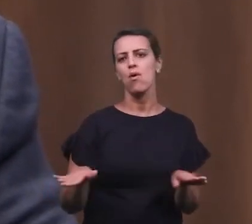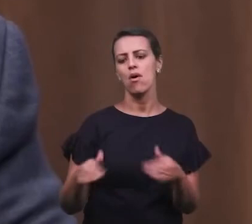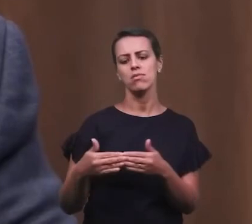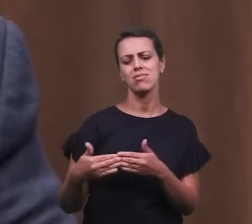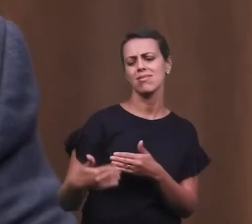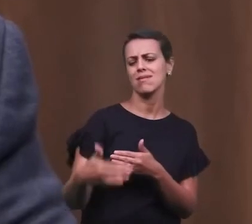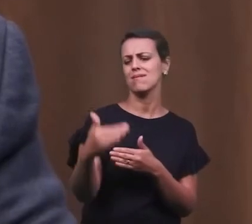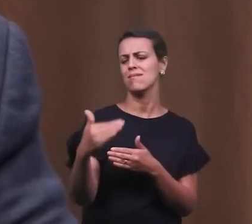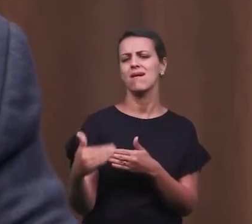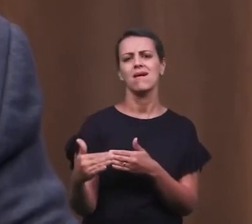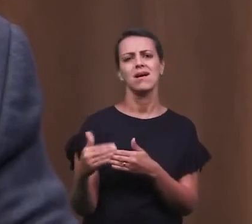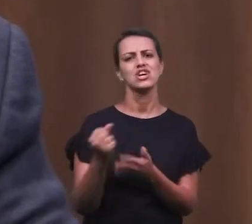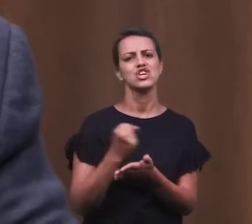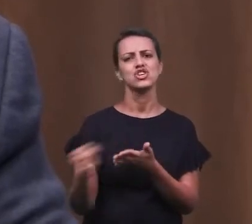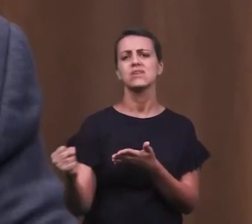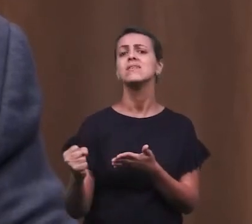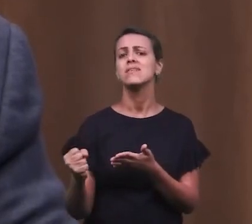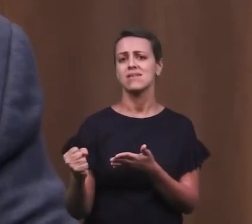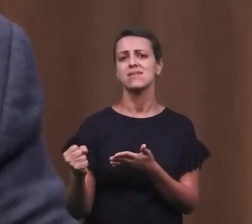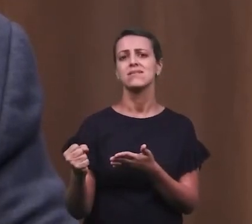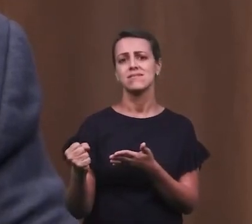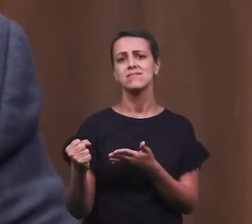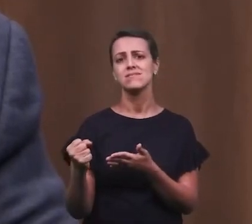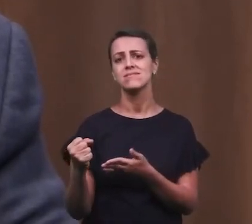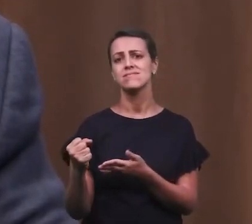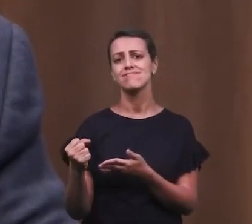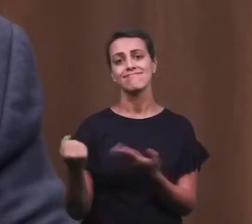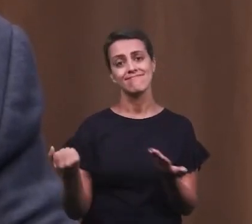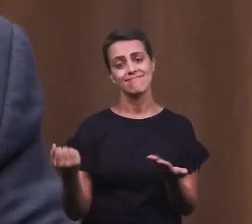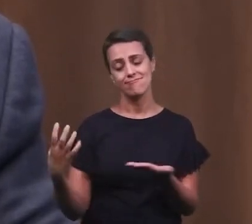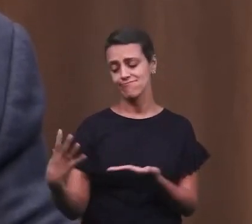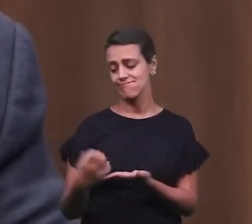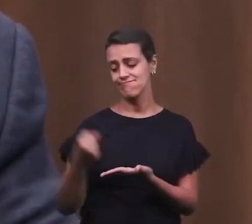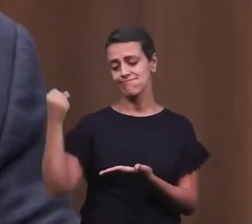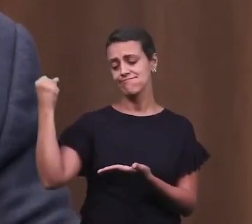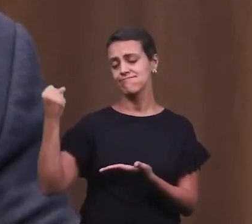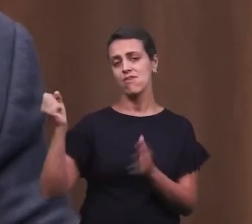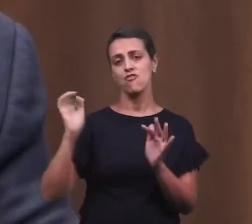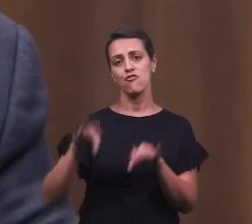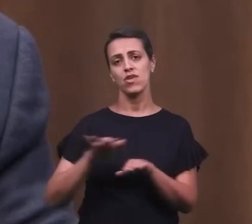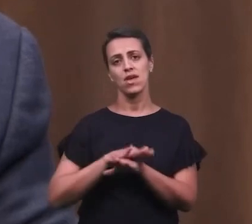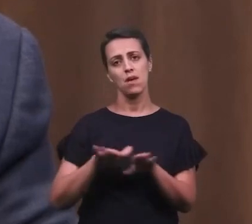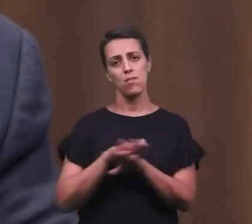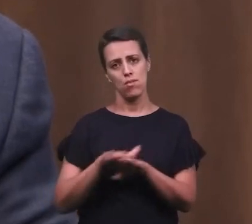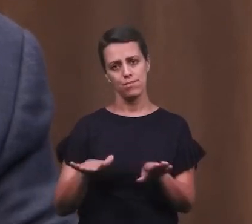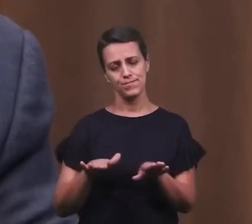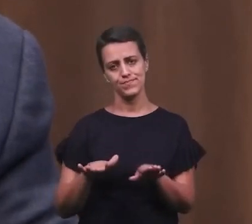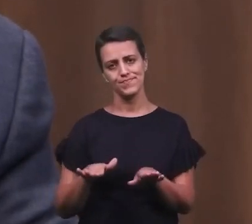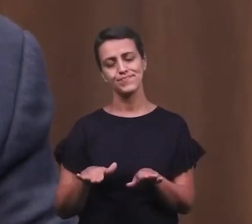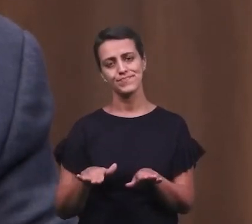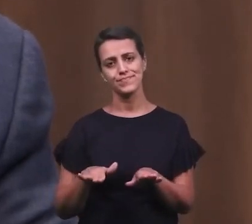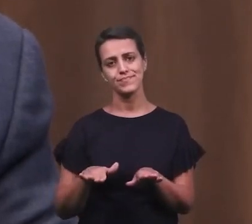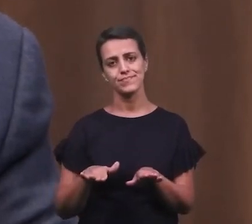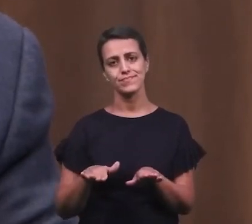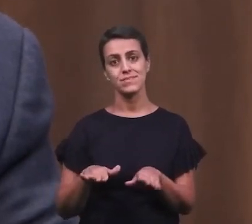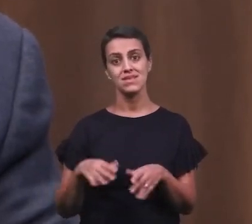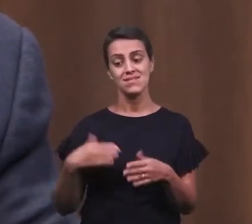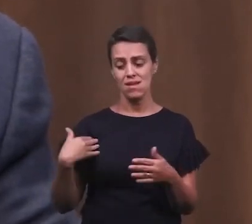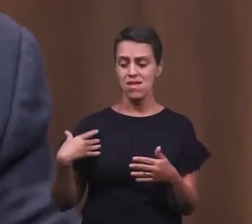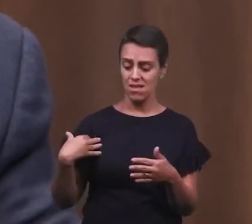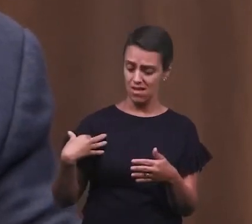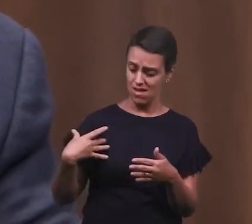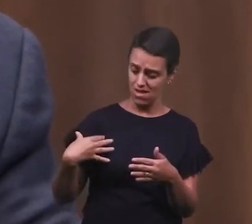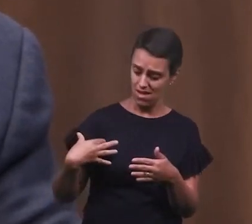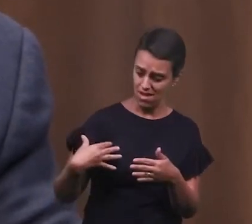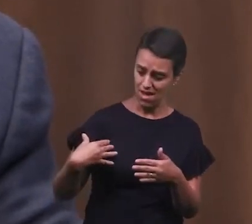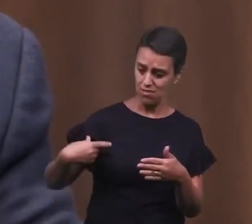ele encerra todas as chances de salvação posterior. Enquanto o arrebatamento não acontece, o Senhor